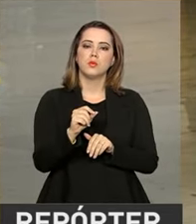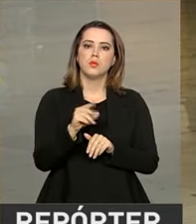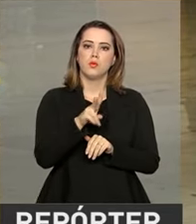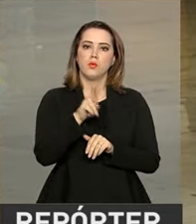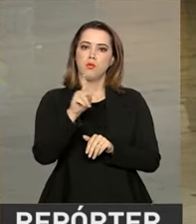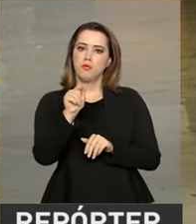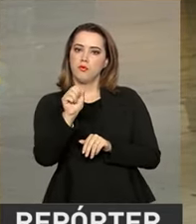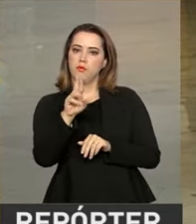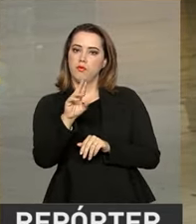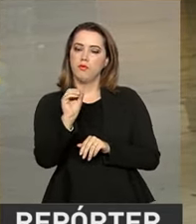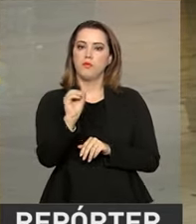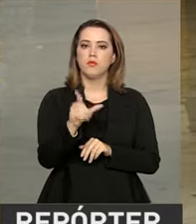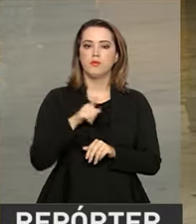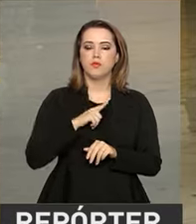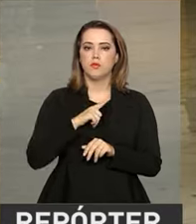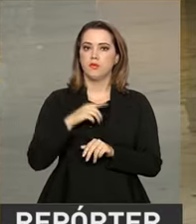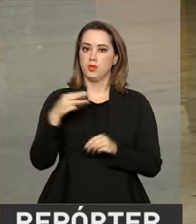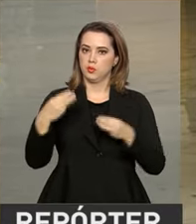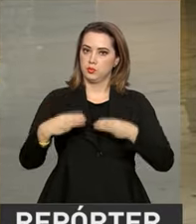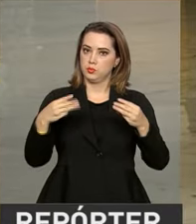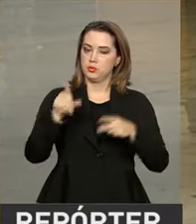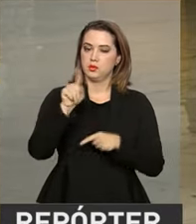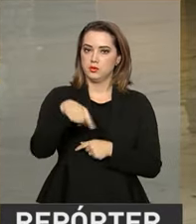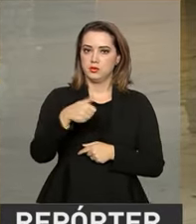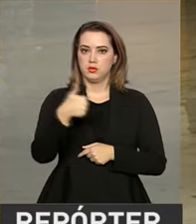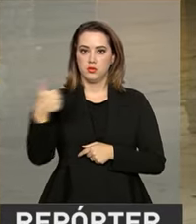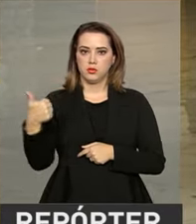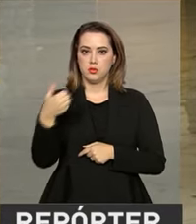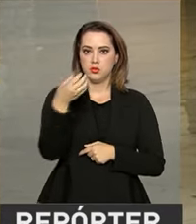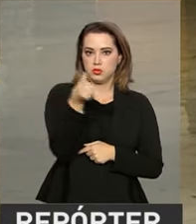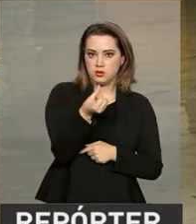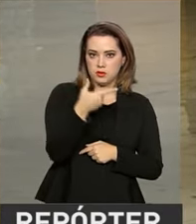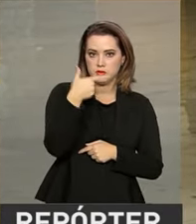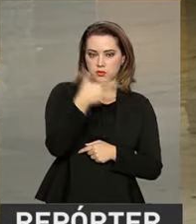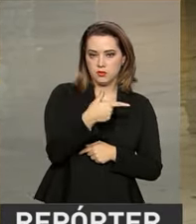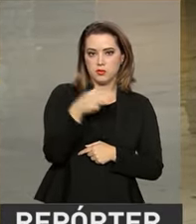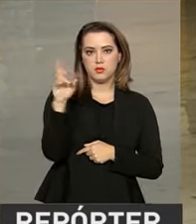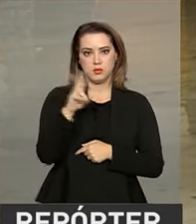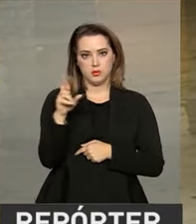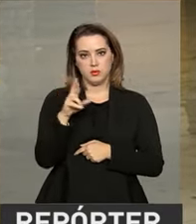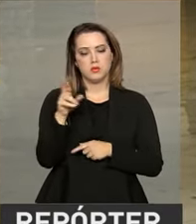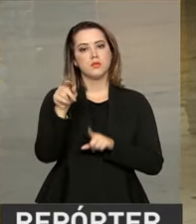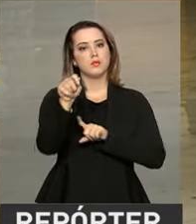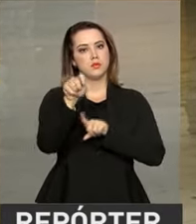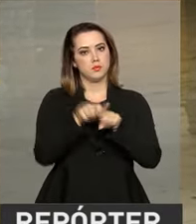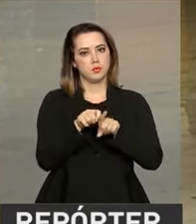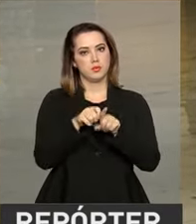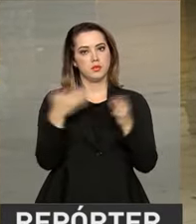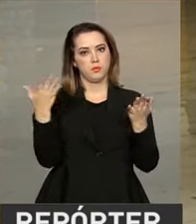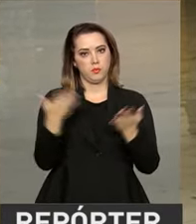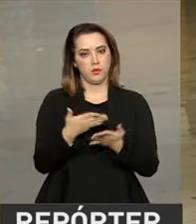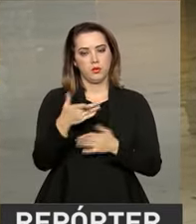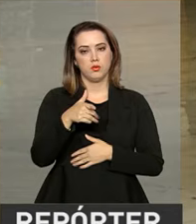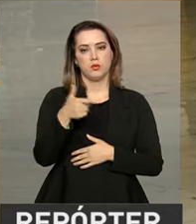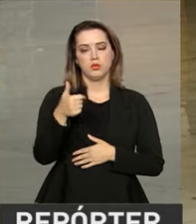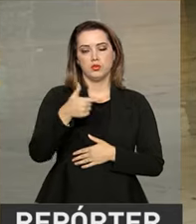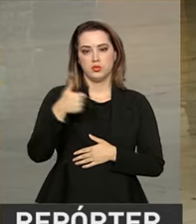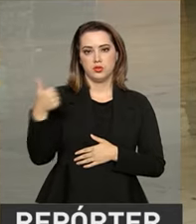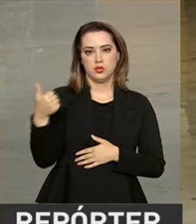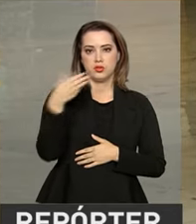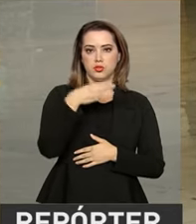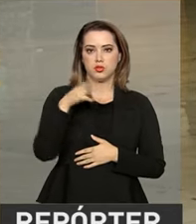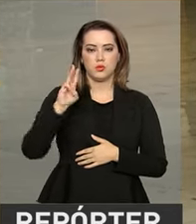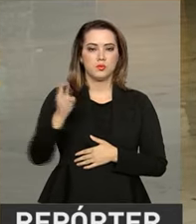Ministério do Desenvolvimento Social e Agrário, é de R$ 162,00 por mês. Atualmente, 14 milhões de famílias